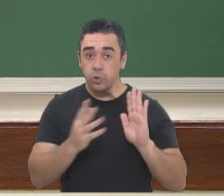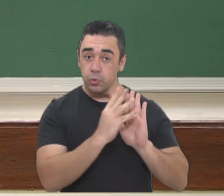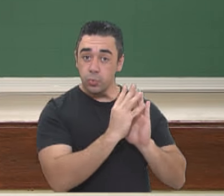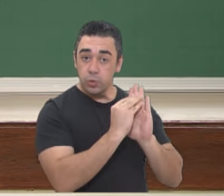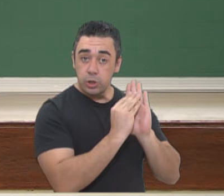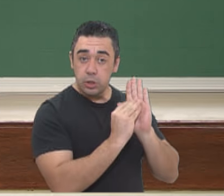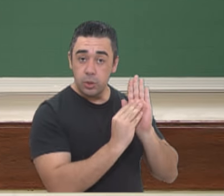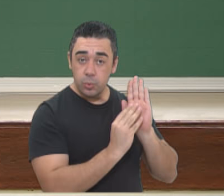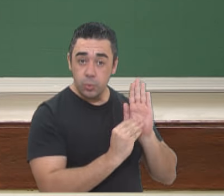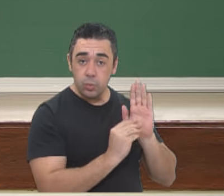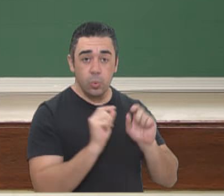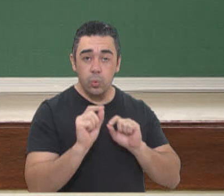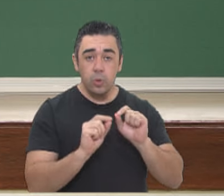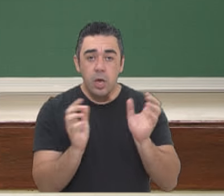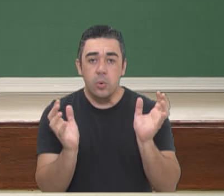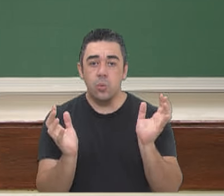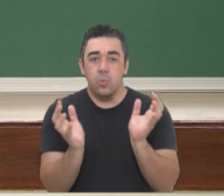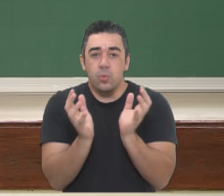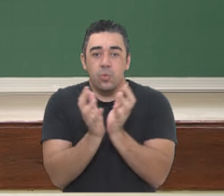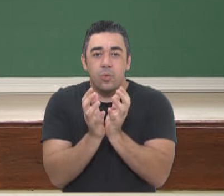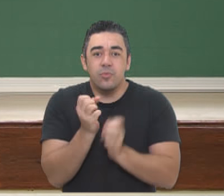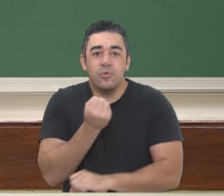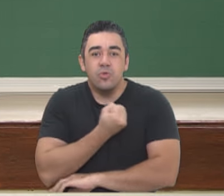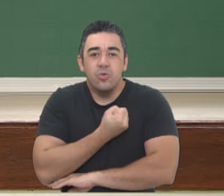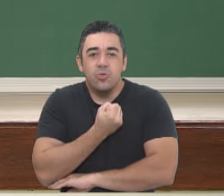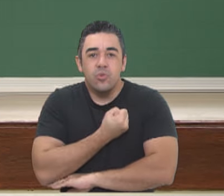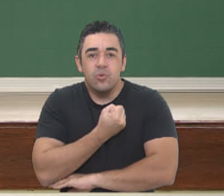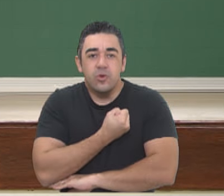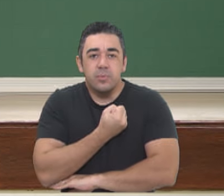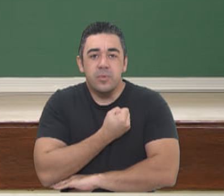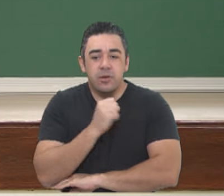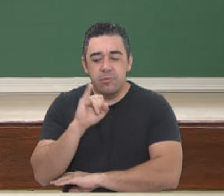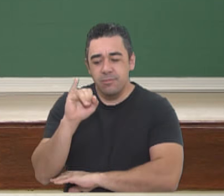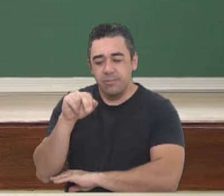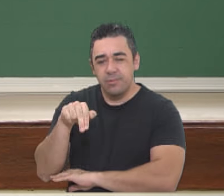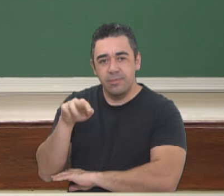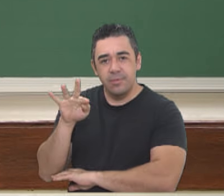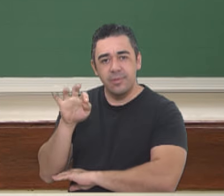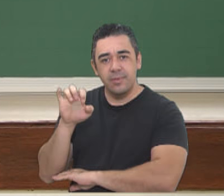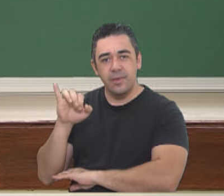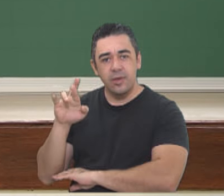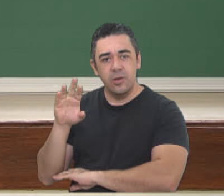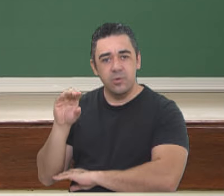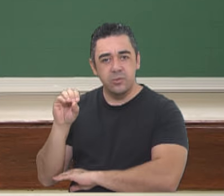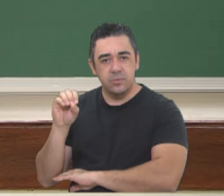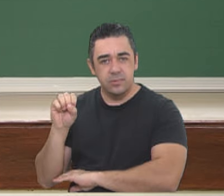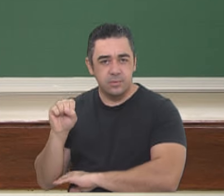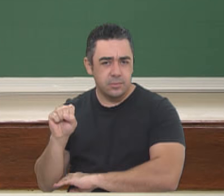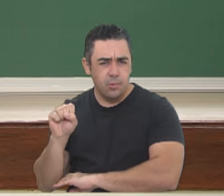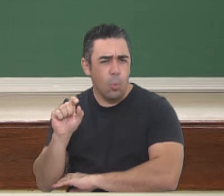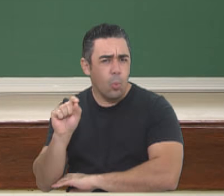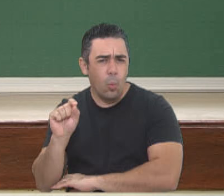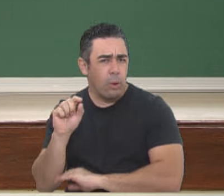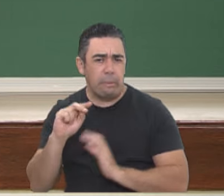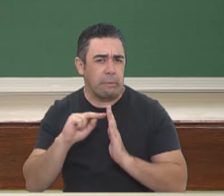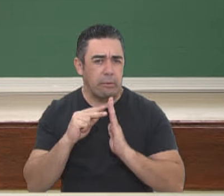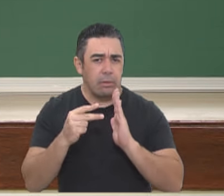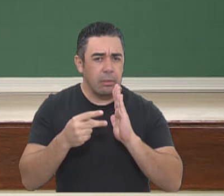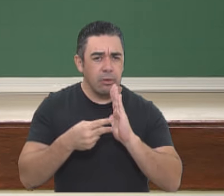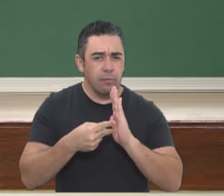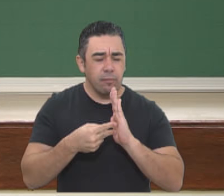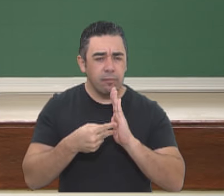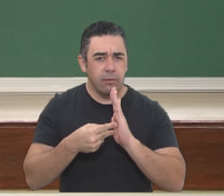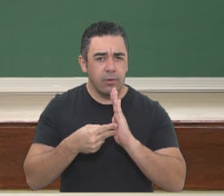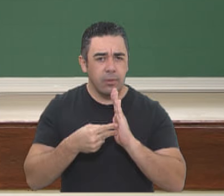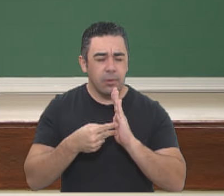o conteúdo do conjunto dos números inteiros. Mas o que será que é isso, prof? Até o sexto ano e